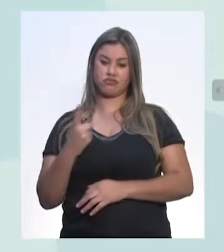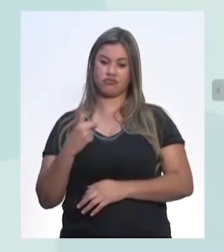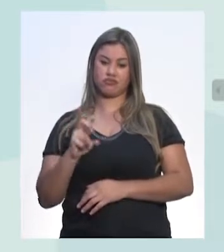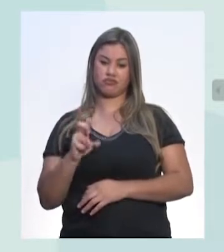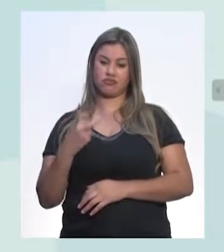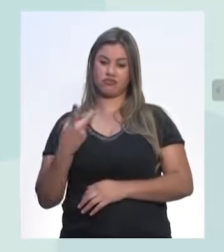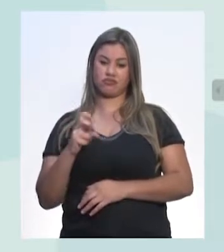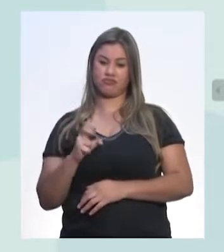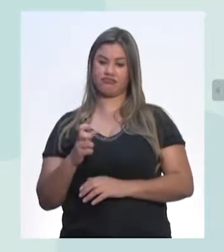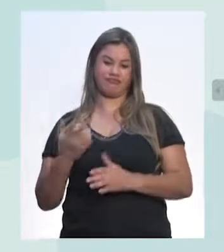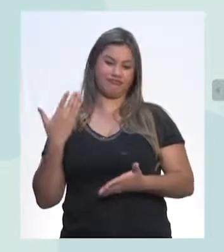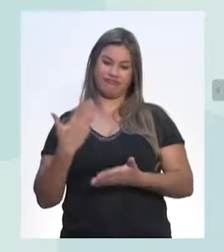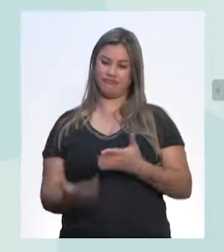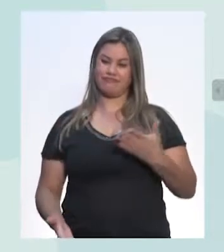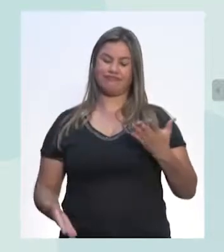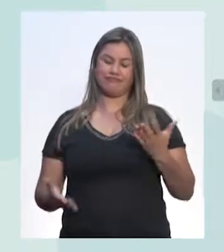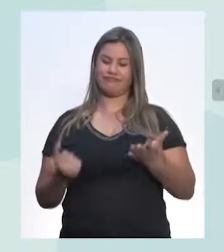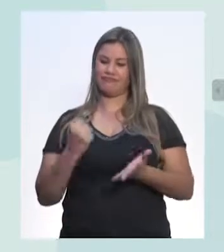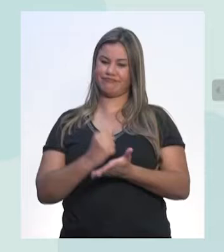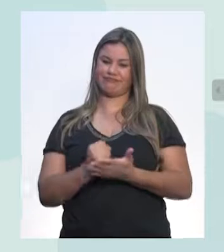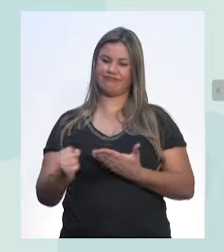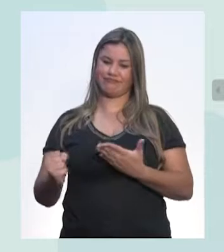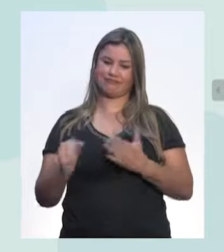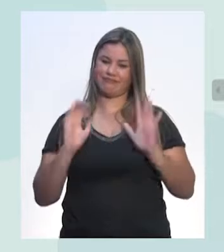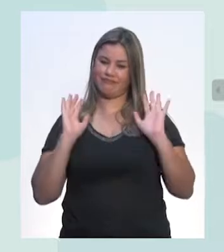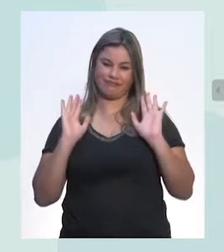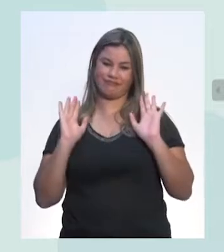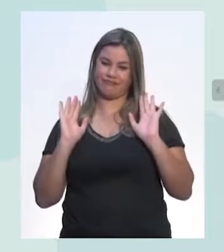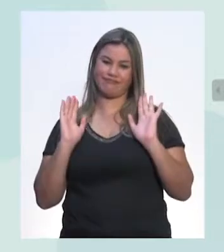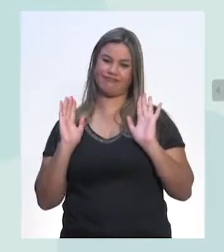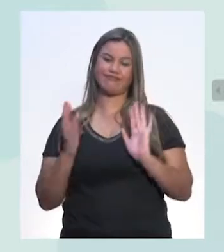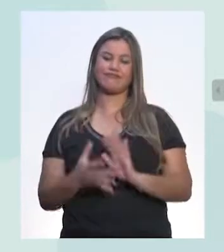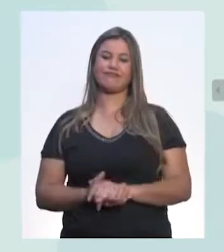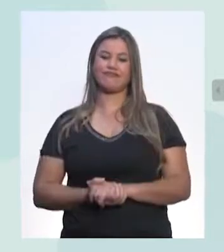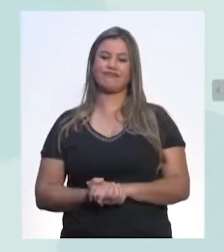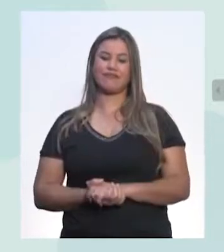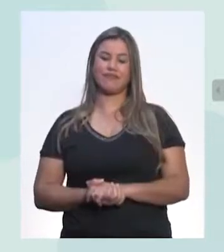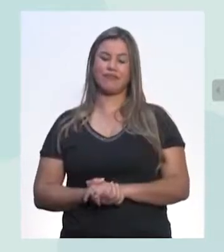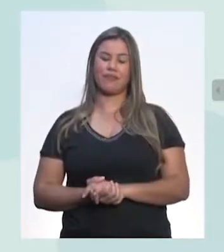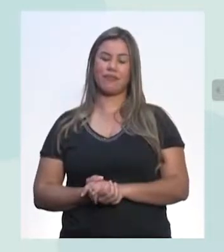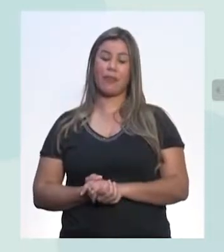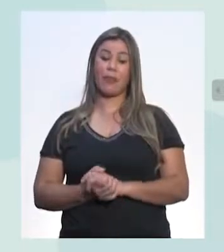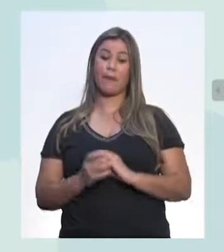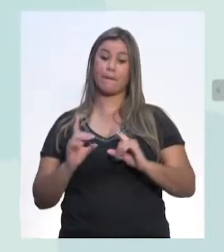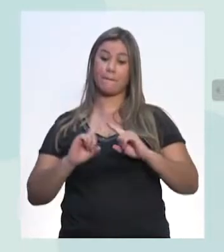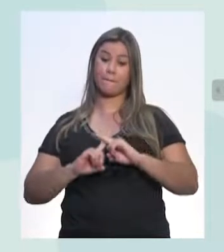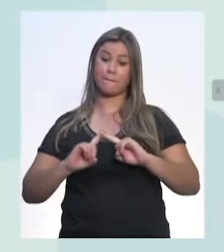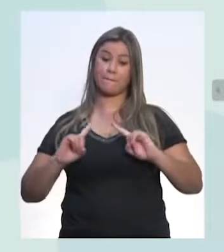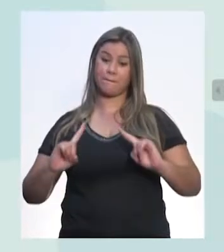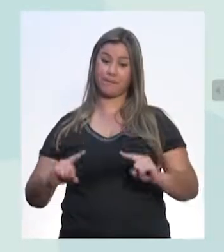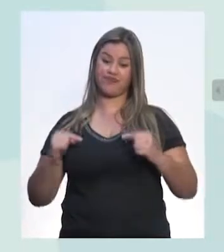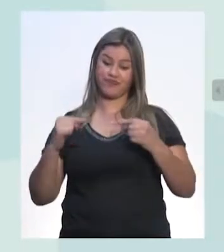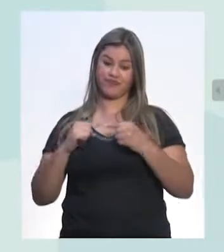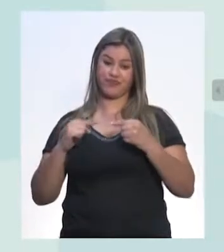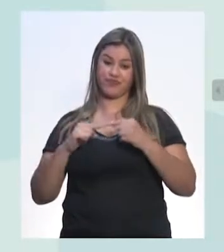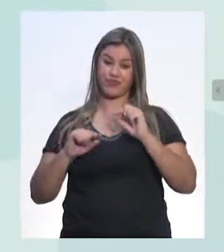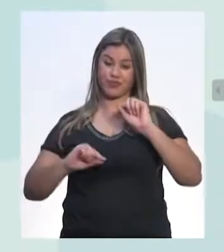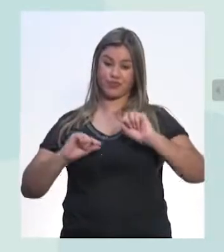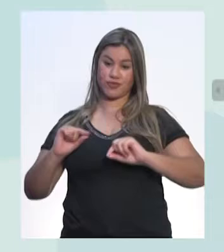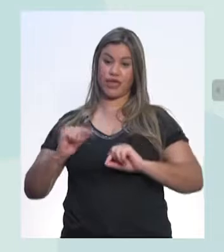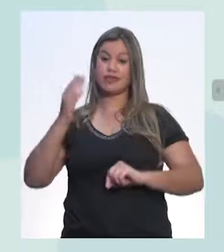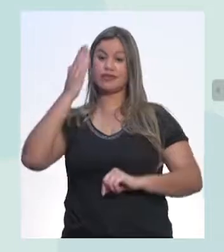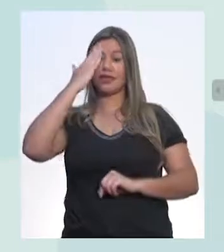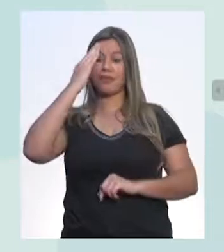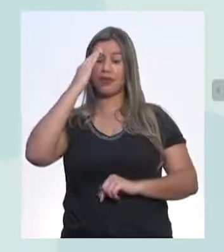15. Foi desclassificado, coitado, nesse caso. Né? Esse daí já está fora, seja lá o que for. Mas é a forma,